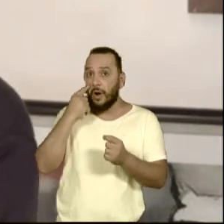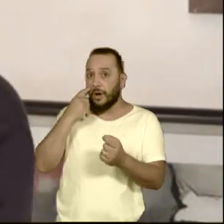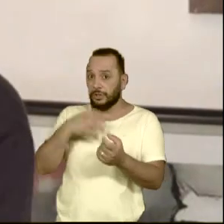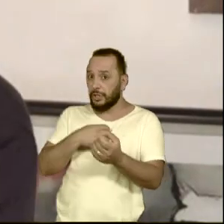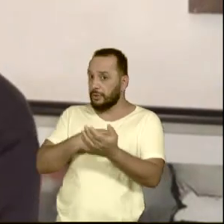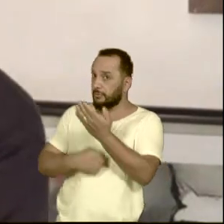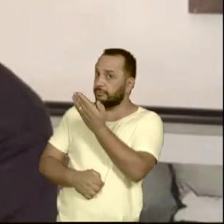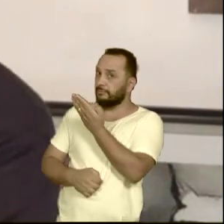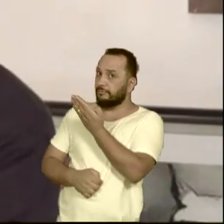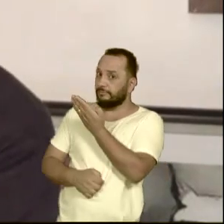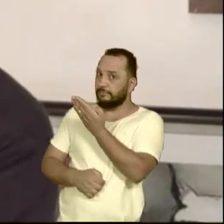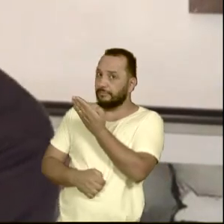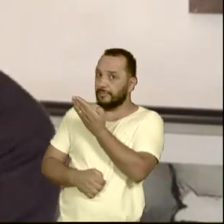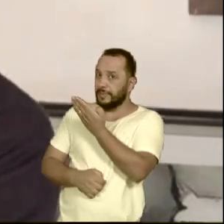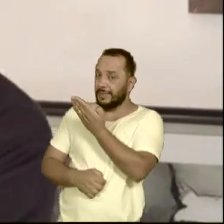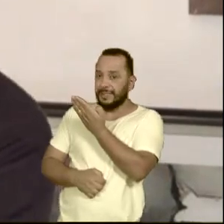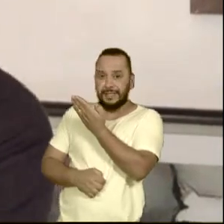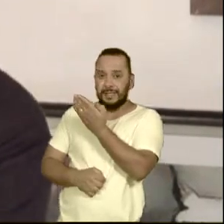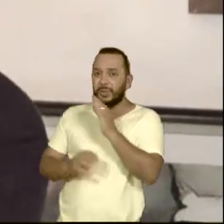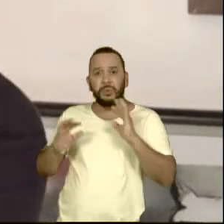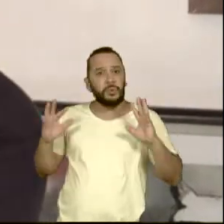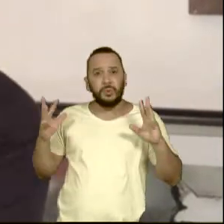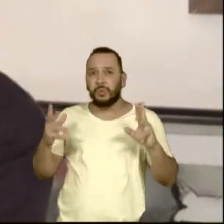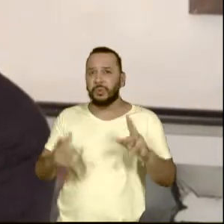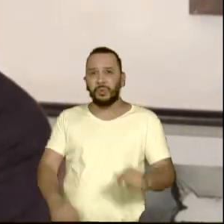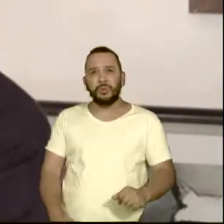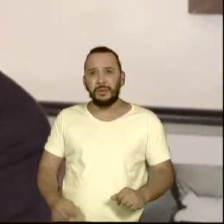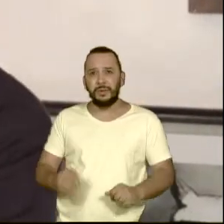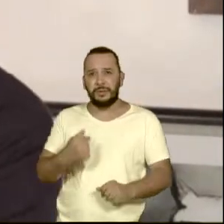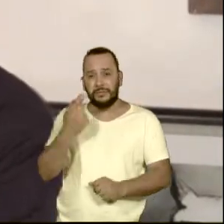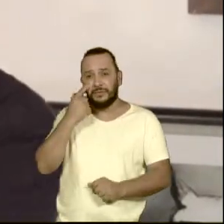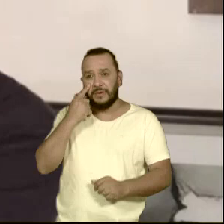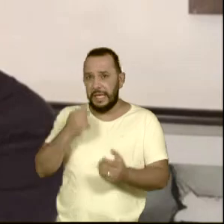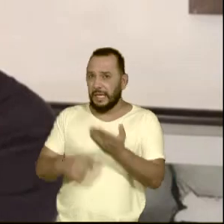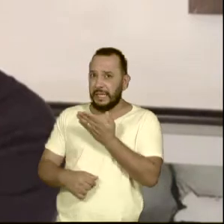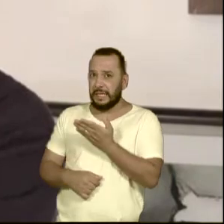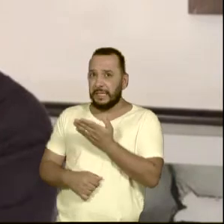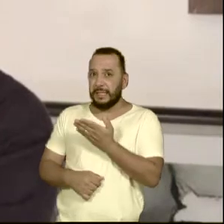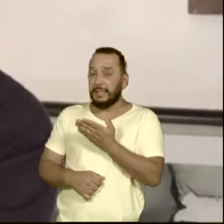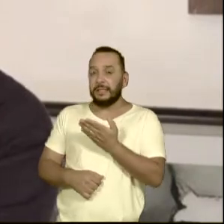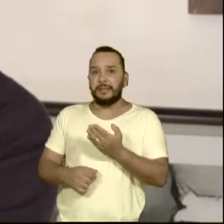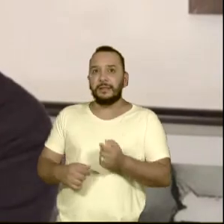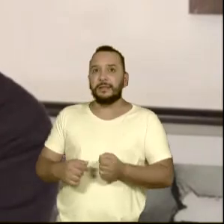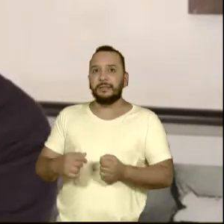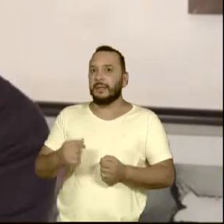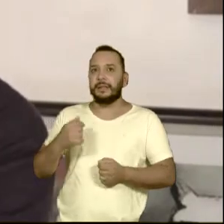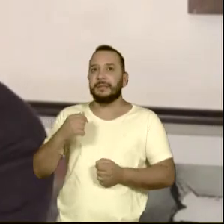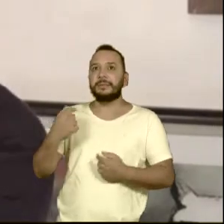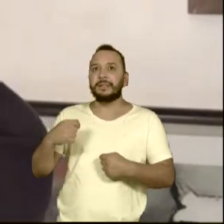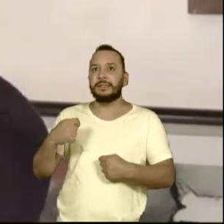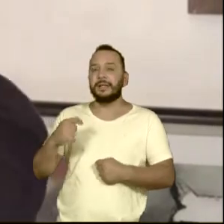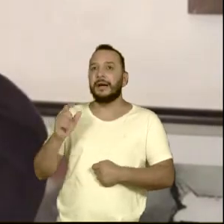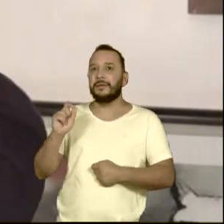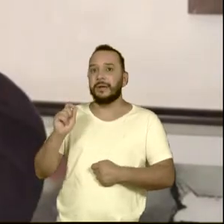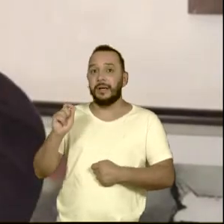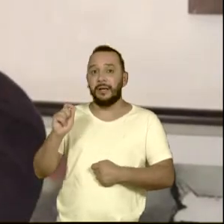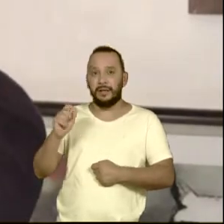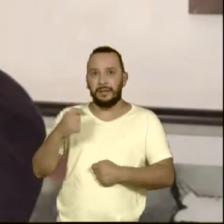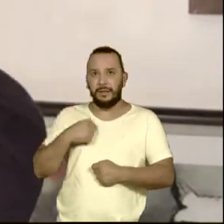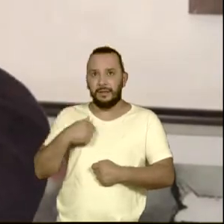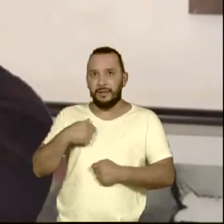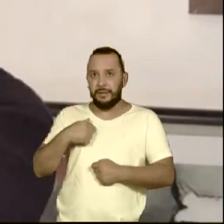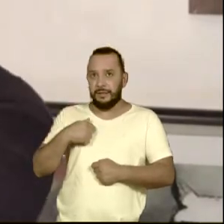para o alto, eu sei que não dá para a gente ver aqui, mas olha, do jeito que eu estou aí, está vendo? O braço aqui do lado não era o ideal, porque senão o